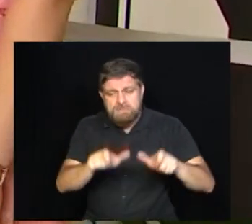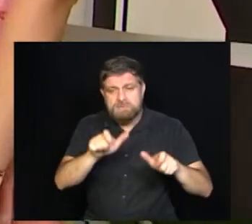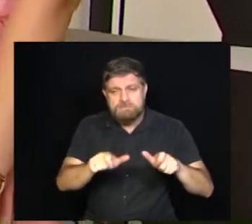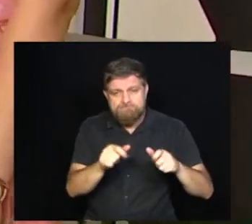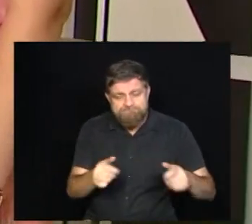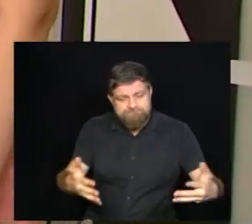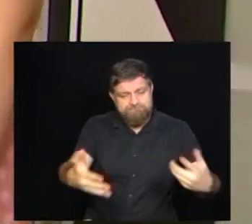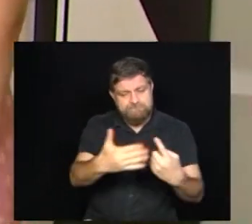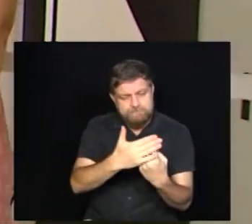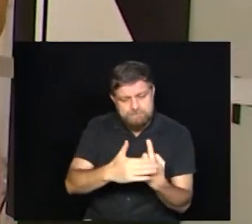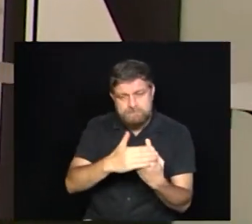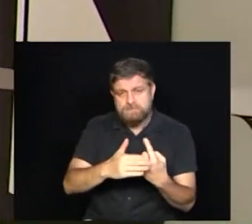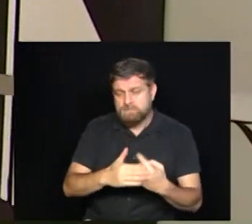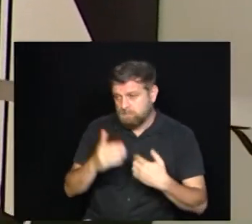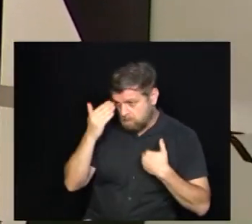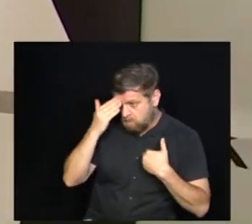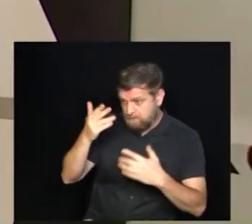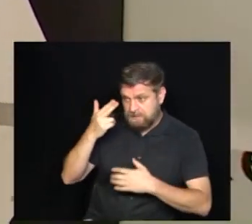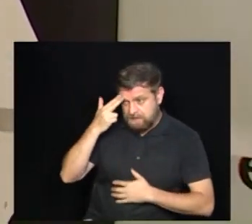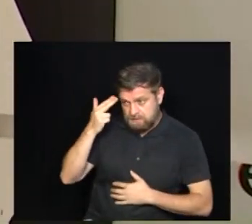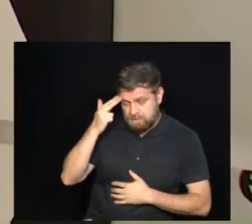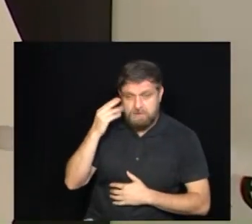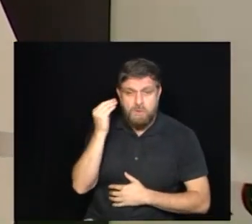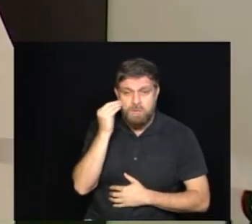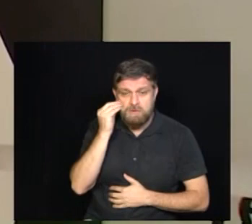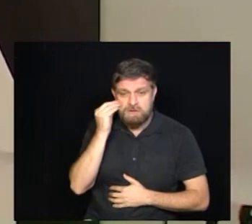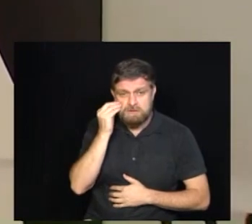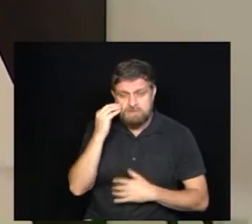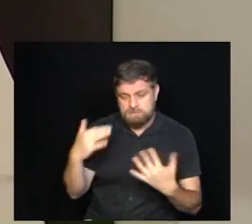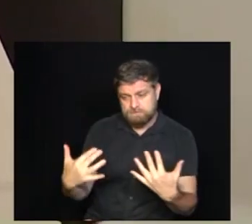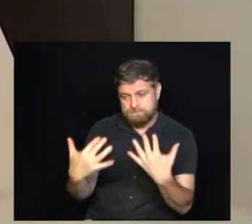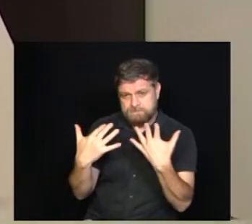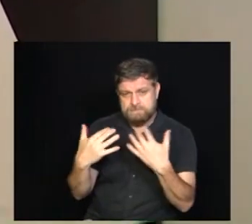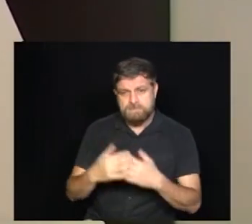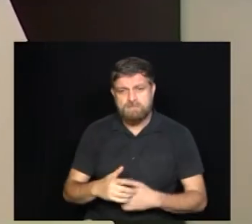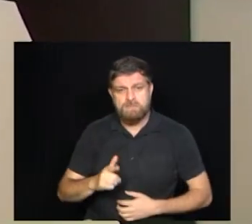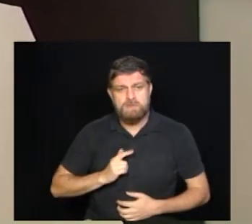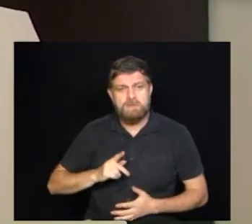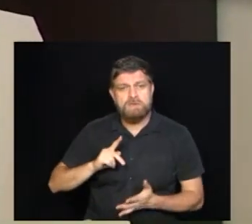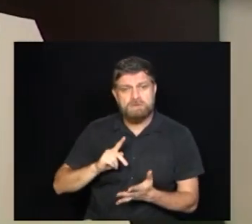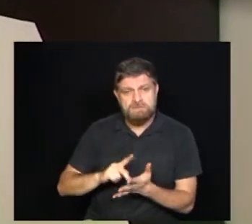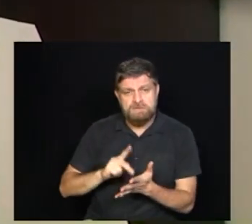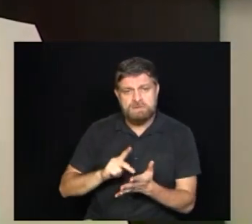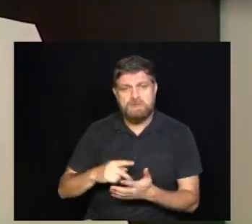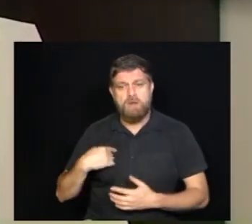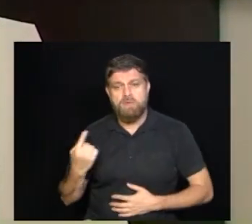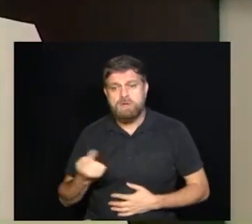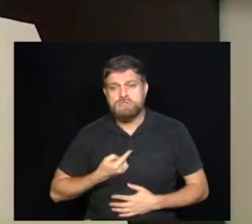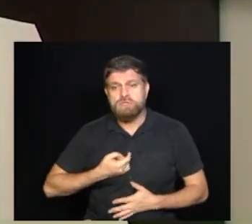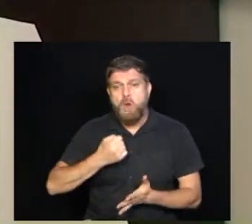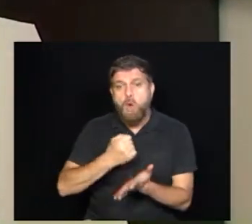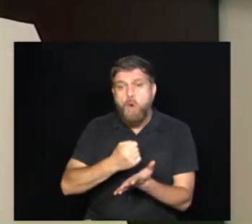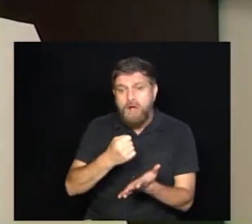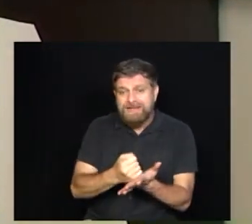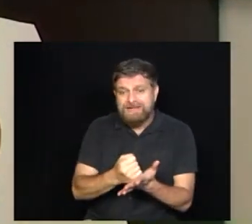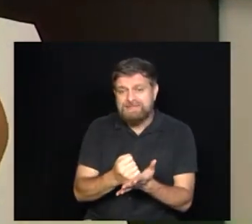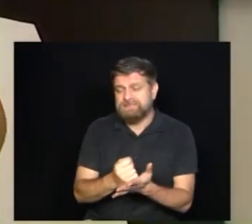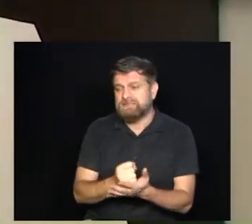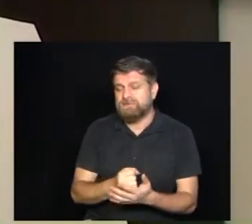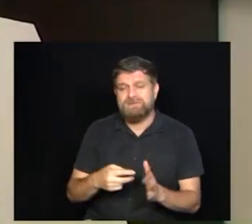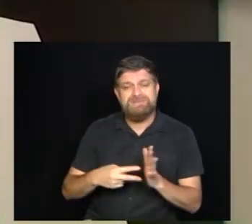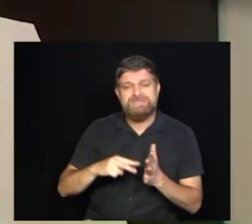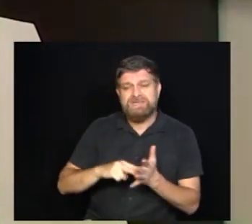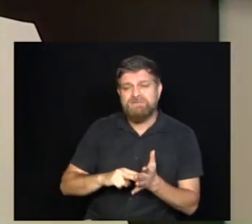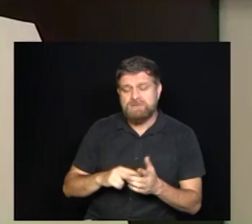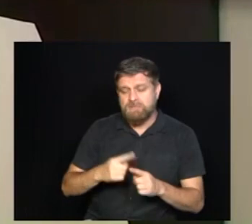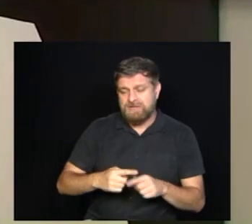secretária? Obrigada, Gabriel, pela oportunidade de estar assistindo ao vivo. Realmente, quando a gente fala de contratação, não é apenas porque